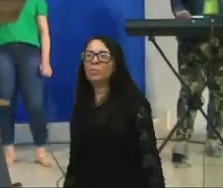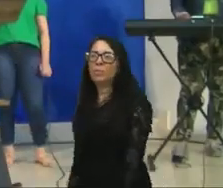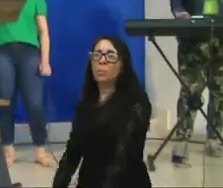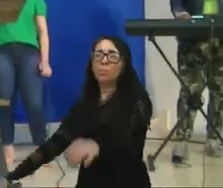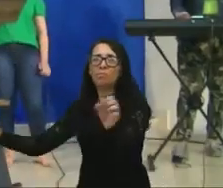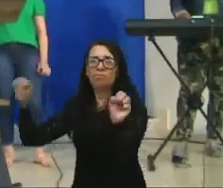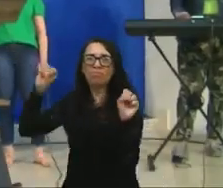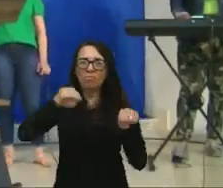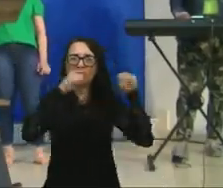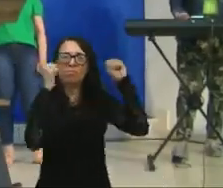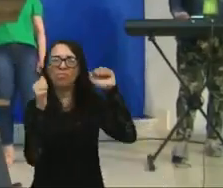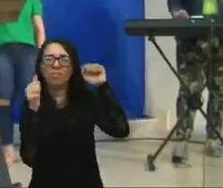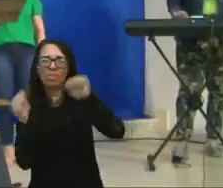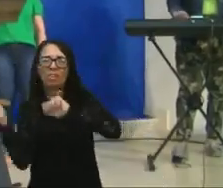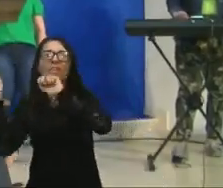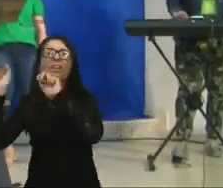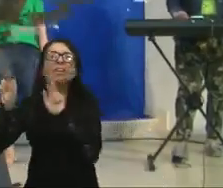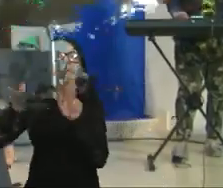santo,